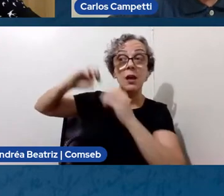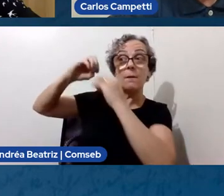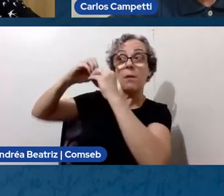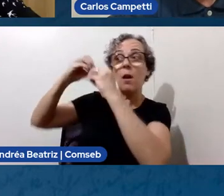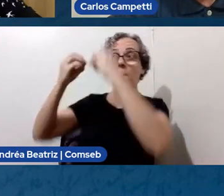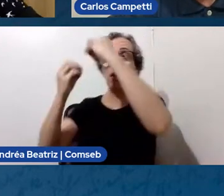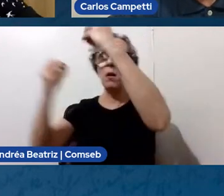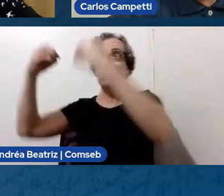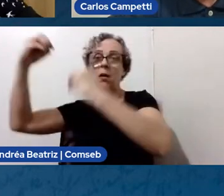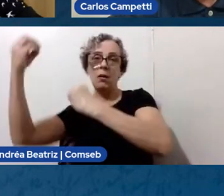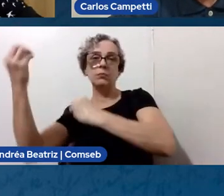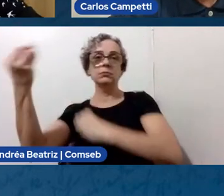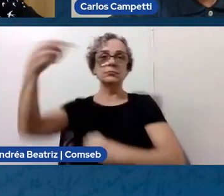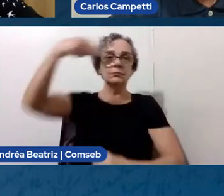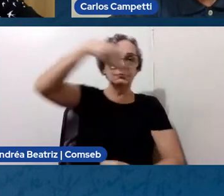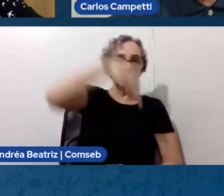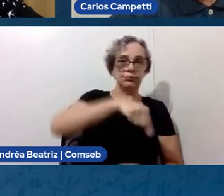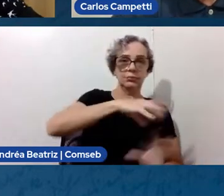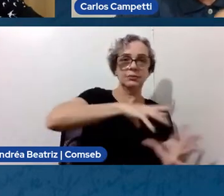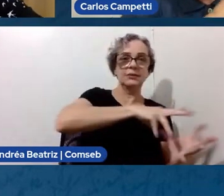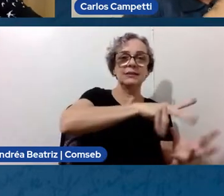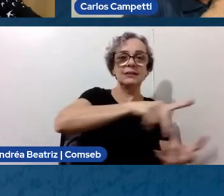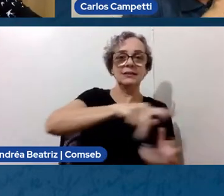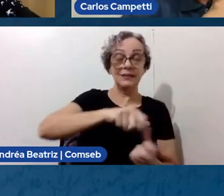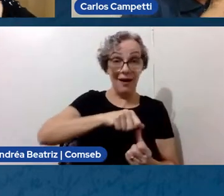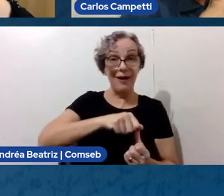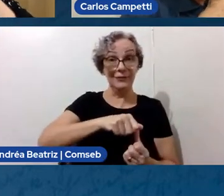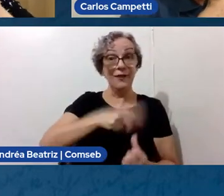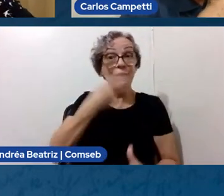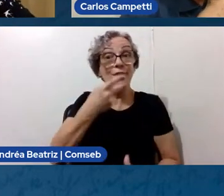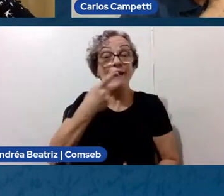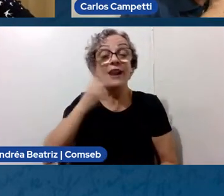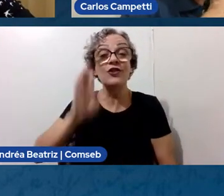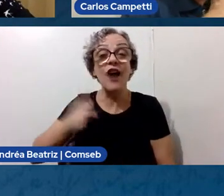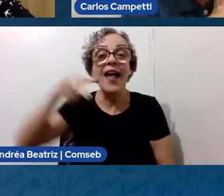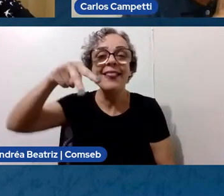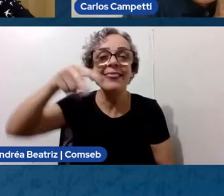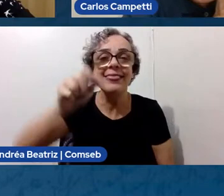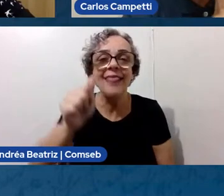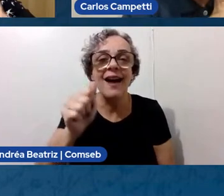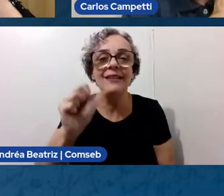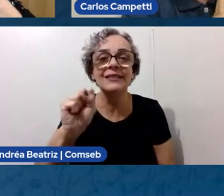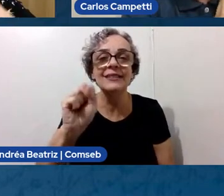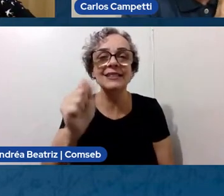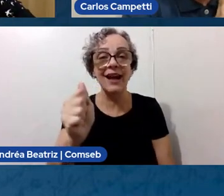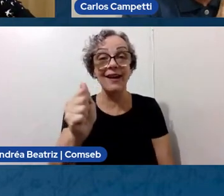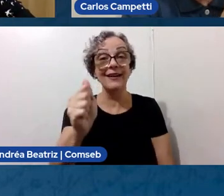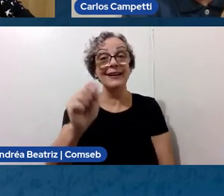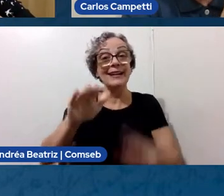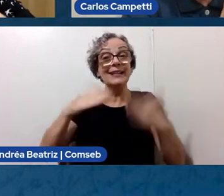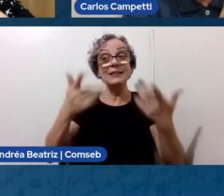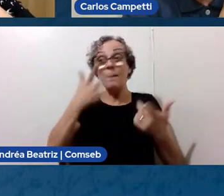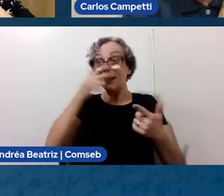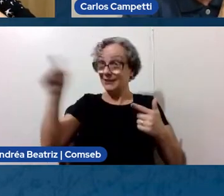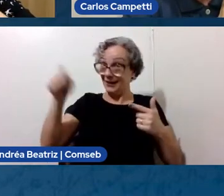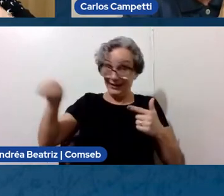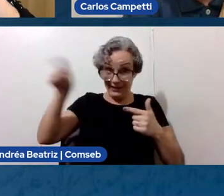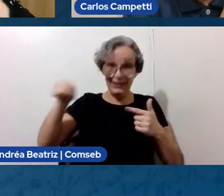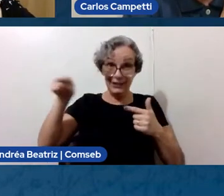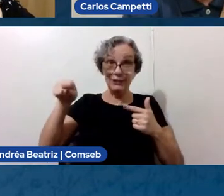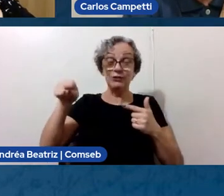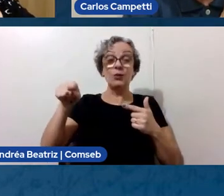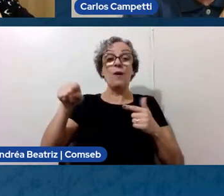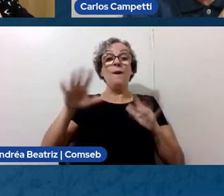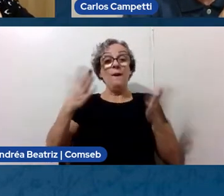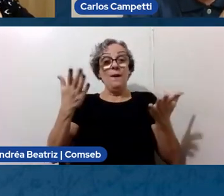dos primeiros organismos vivos. Eu achei muito interessante por conta disso que a gente está dizendo, né? Não quer dizer que toda a